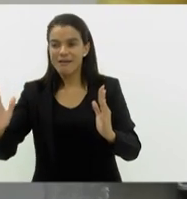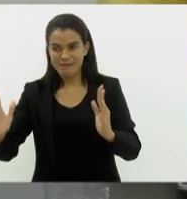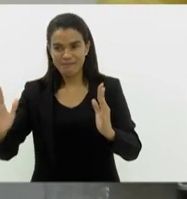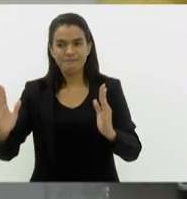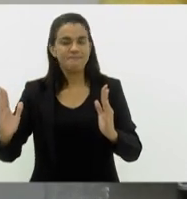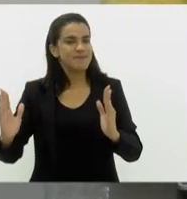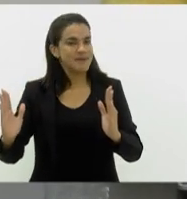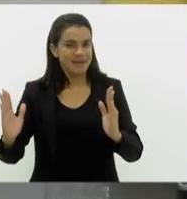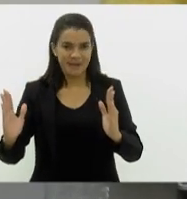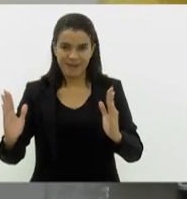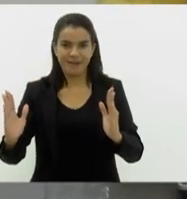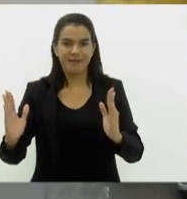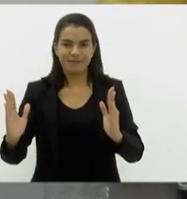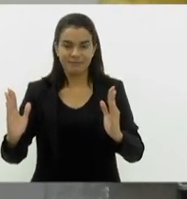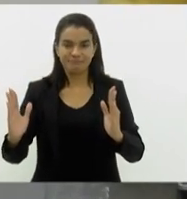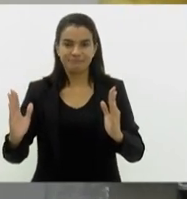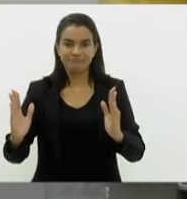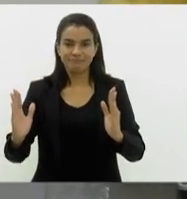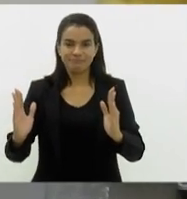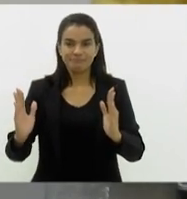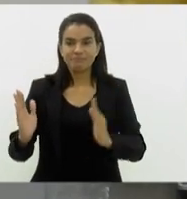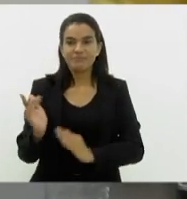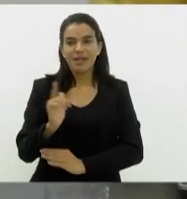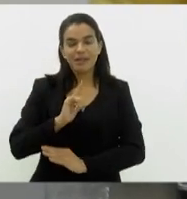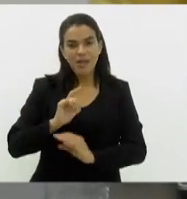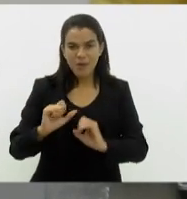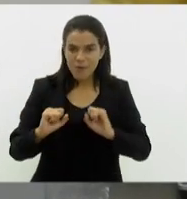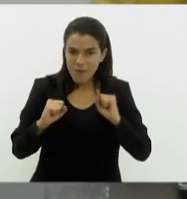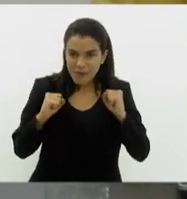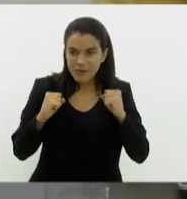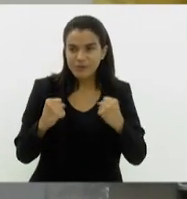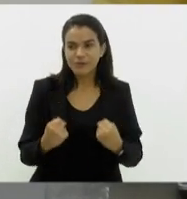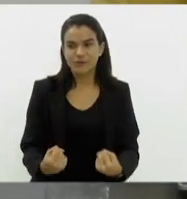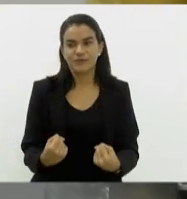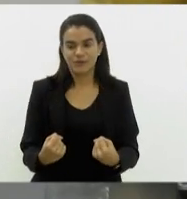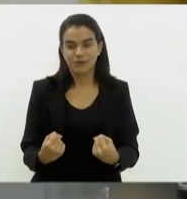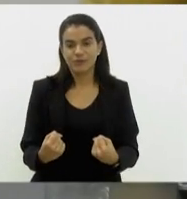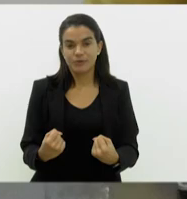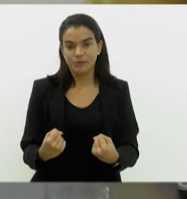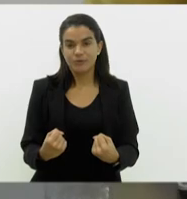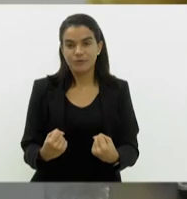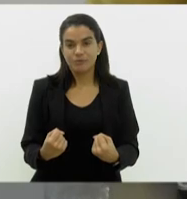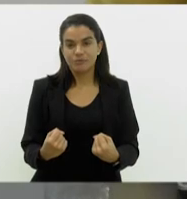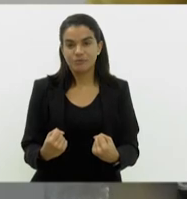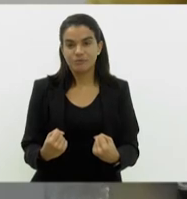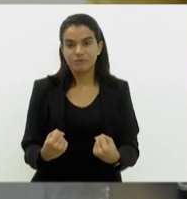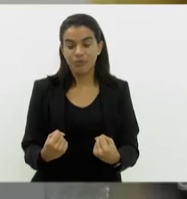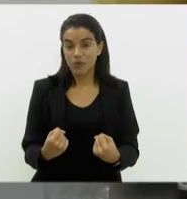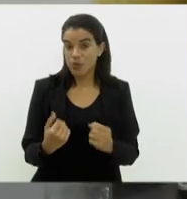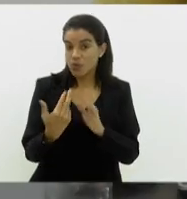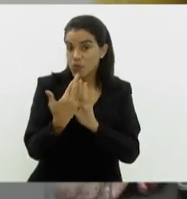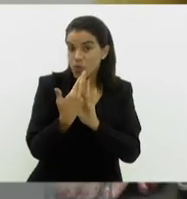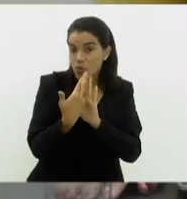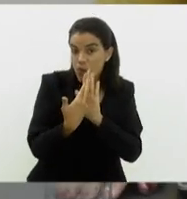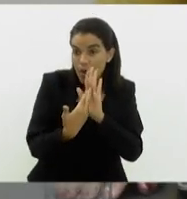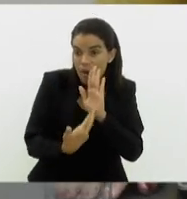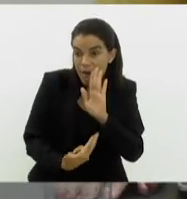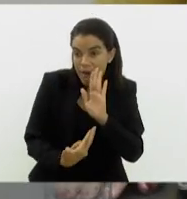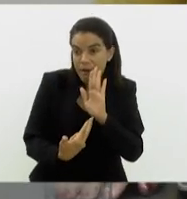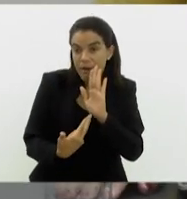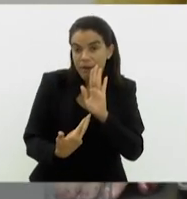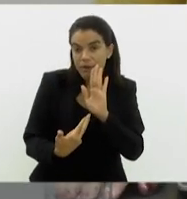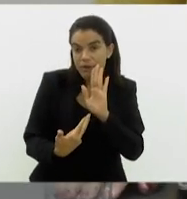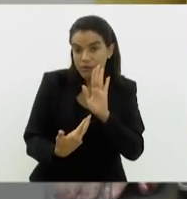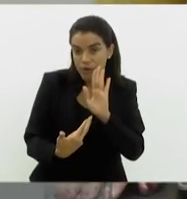ainda para que haja esse esforço concentrado agora no relatório o